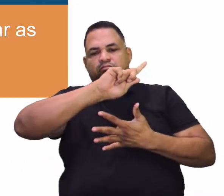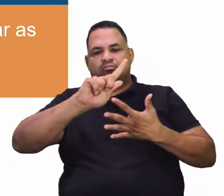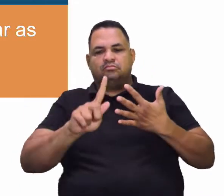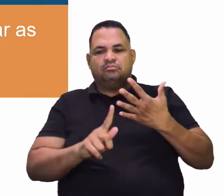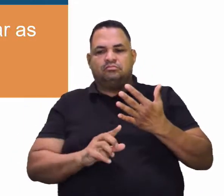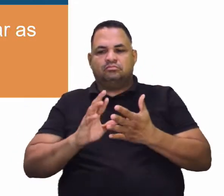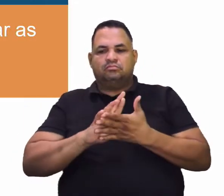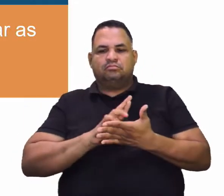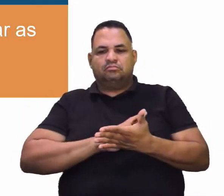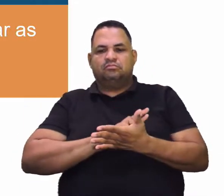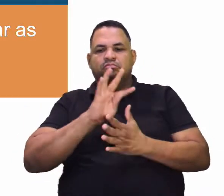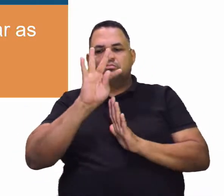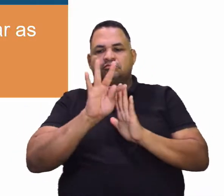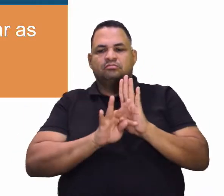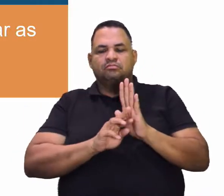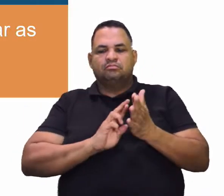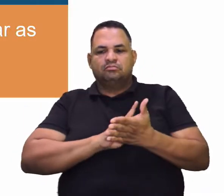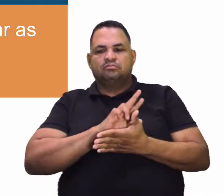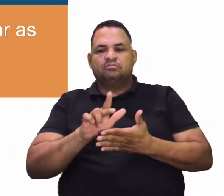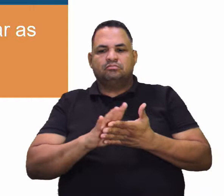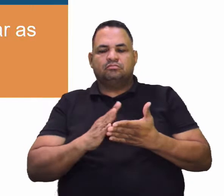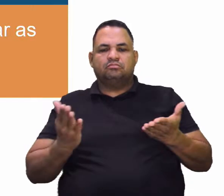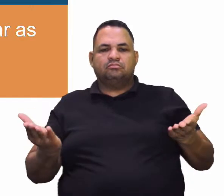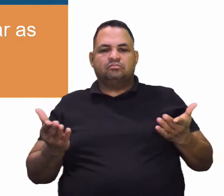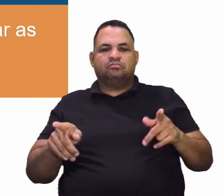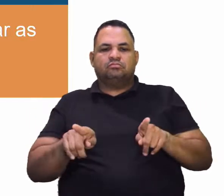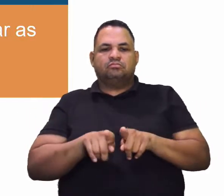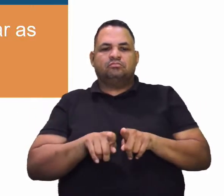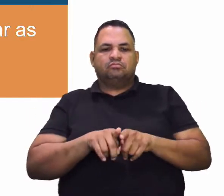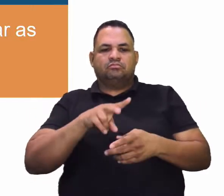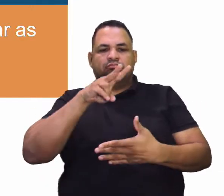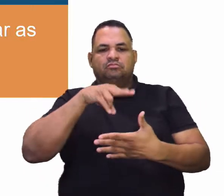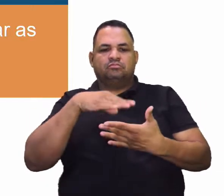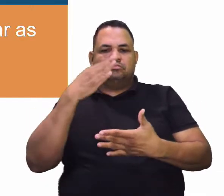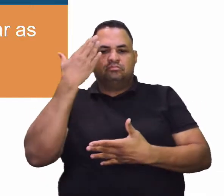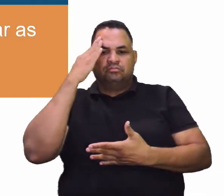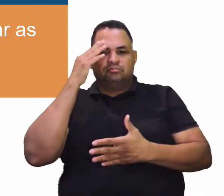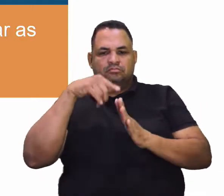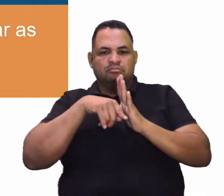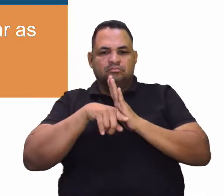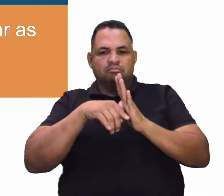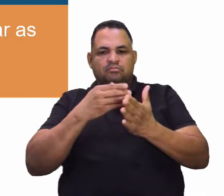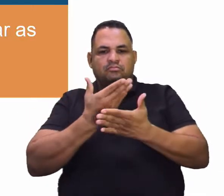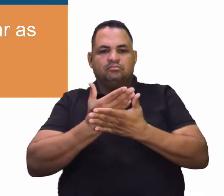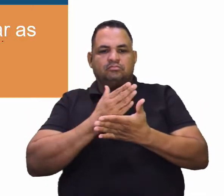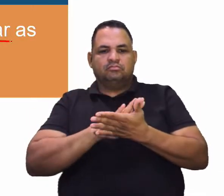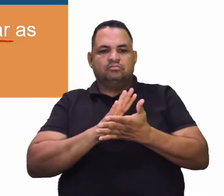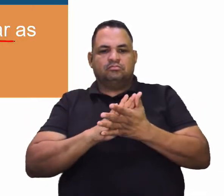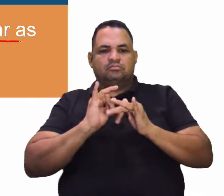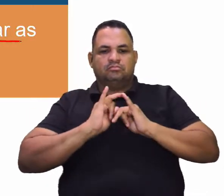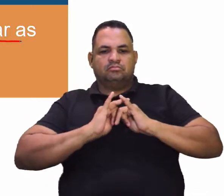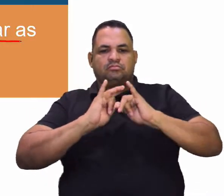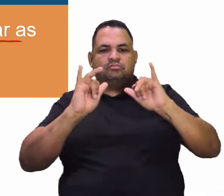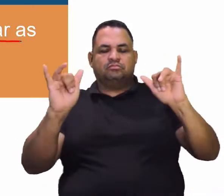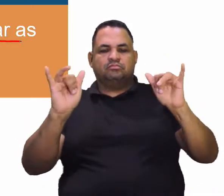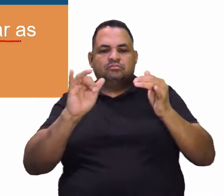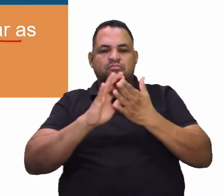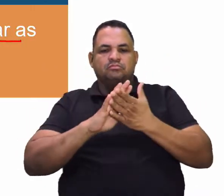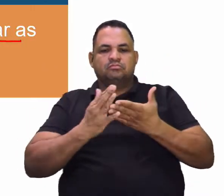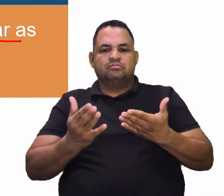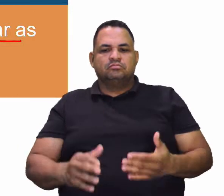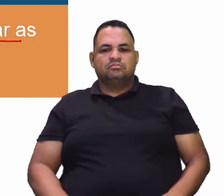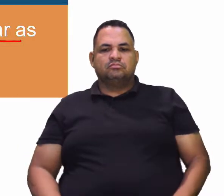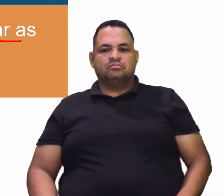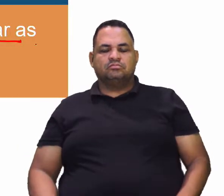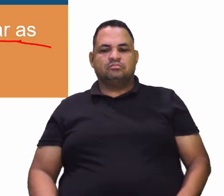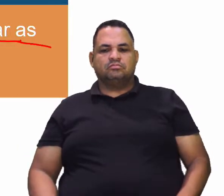vários gêneros textuais. Assim como ler, compreender, analisar, interpretar e...